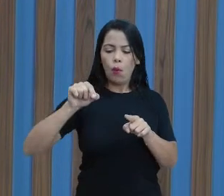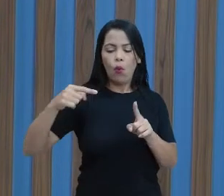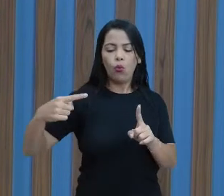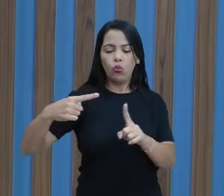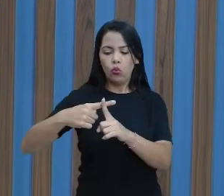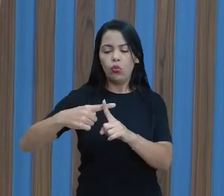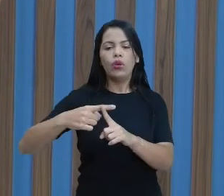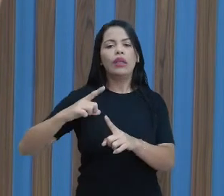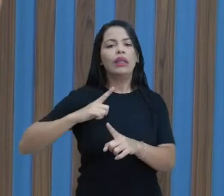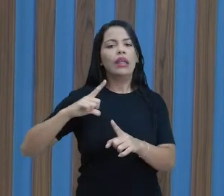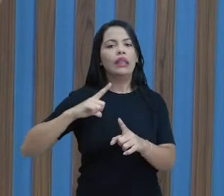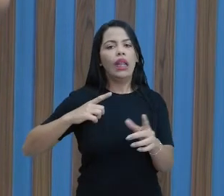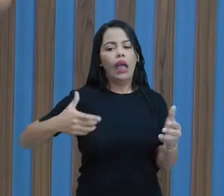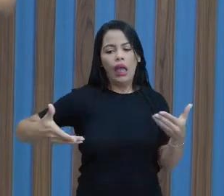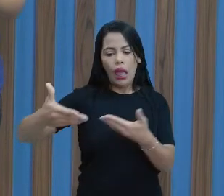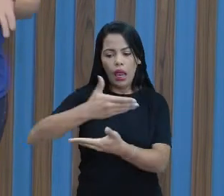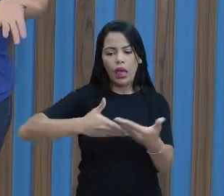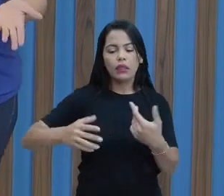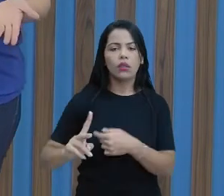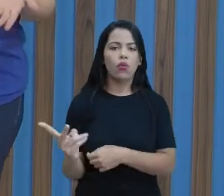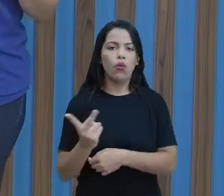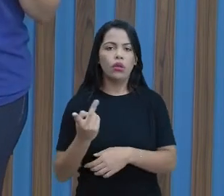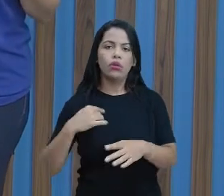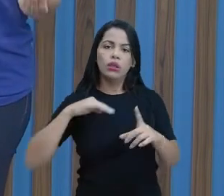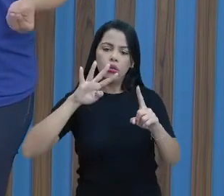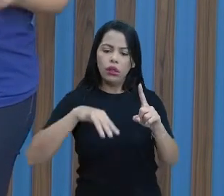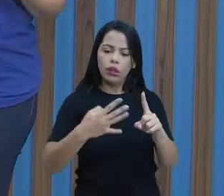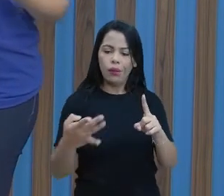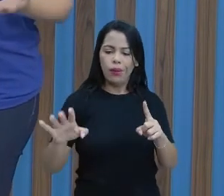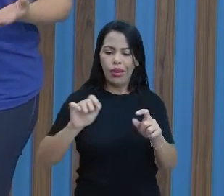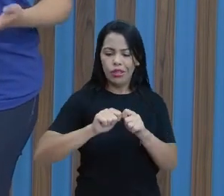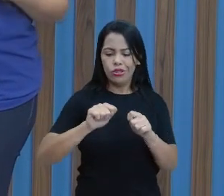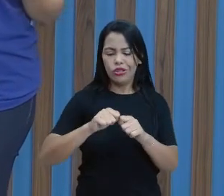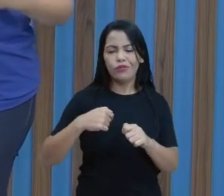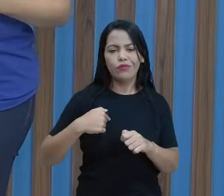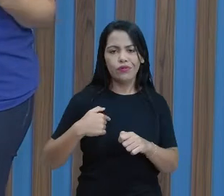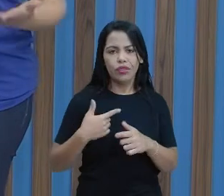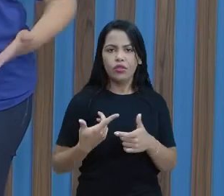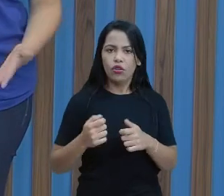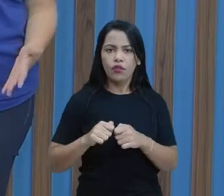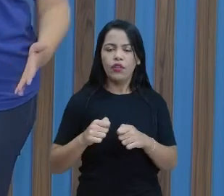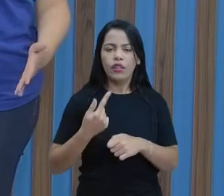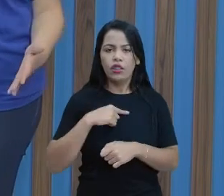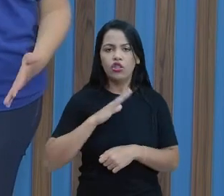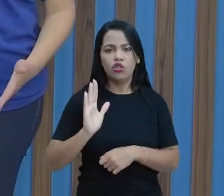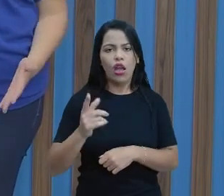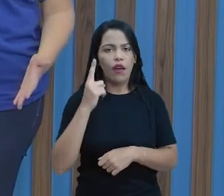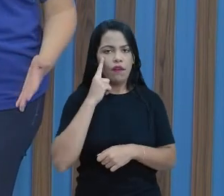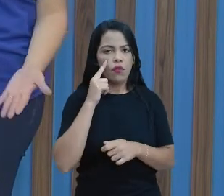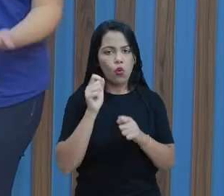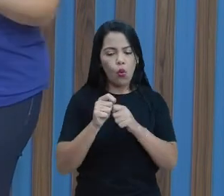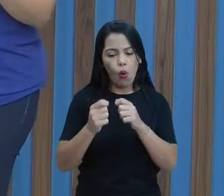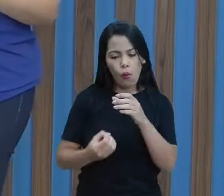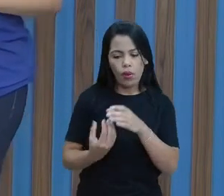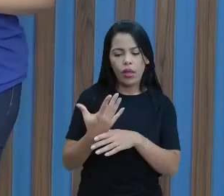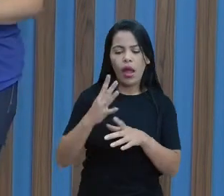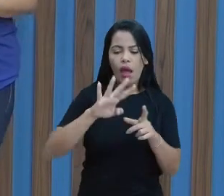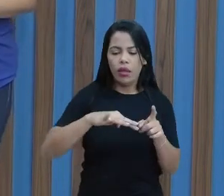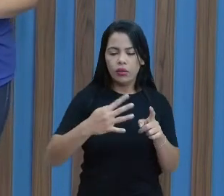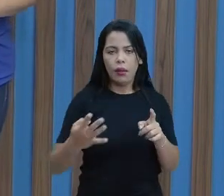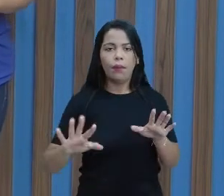juntas. Na tabela, a gente fez aí a associação, que é bem intuitivo, né? A gente já tinha visto construção de tabela antes. E